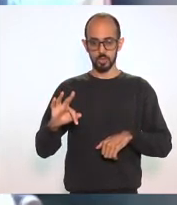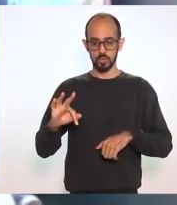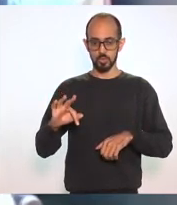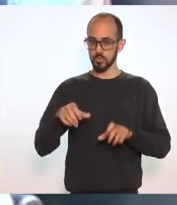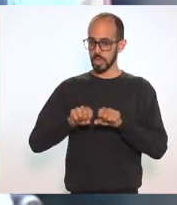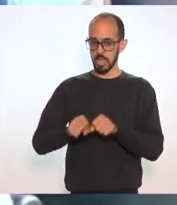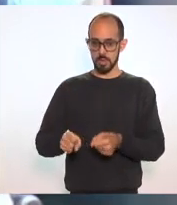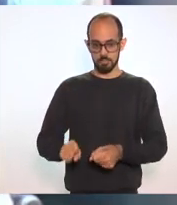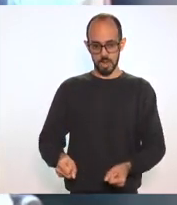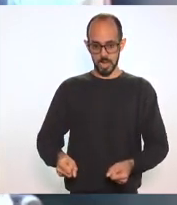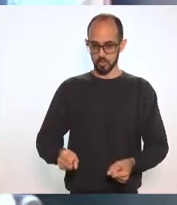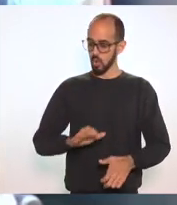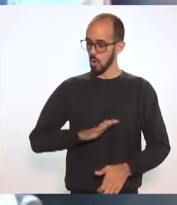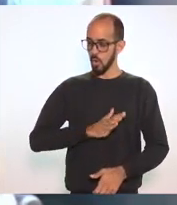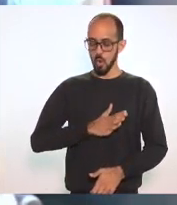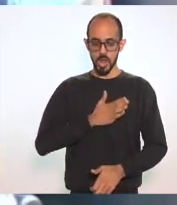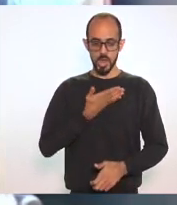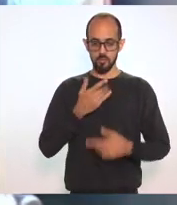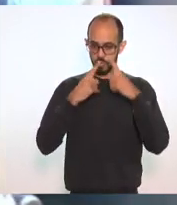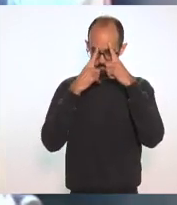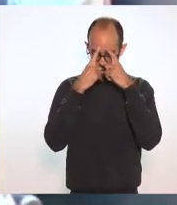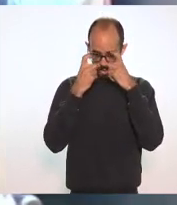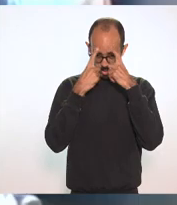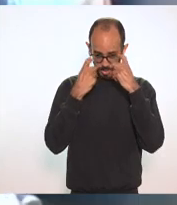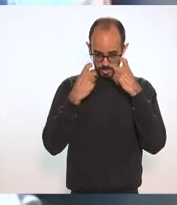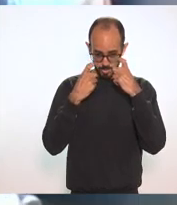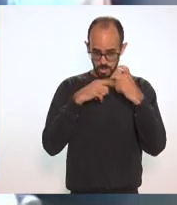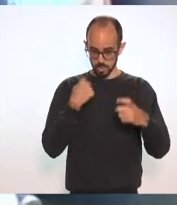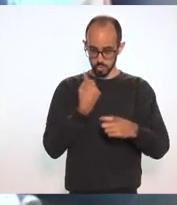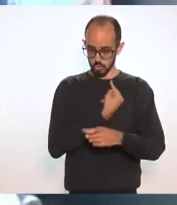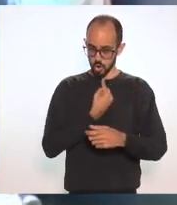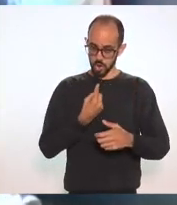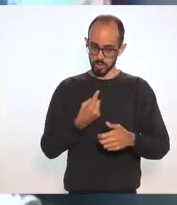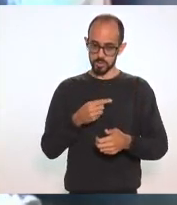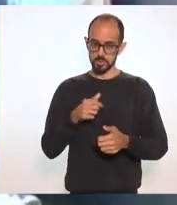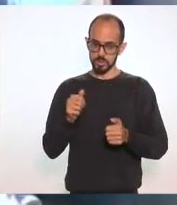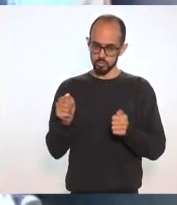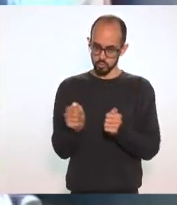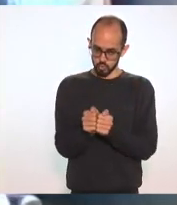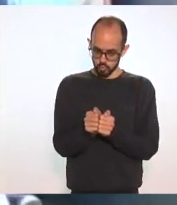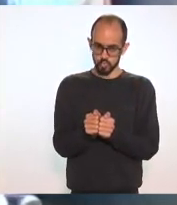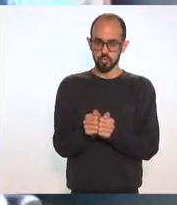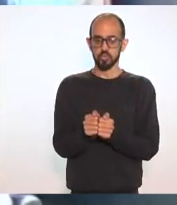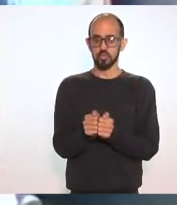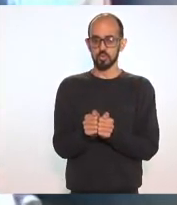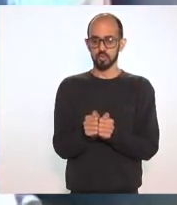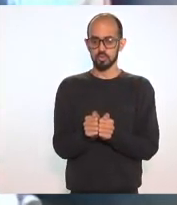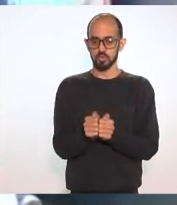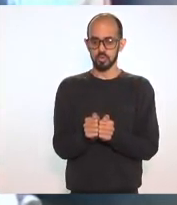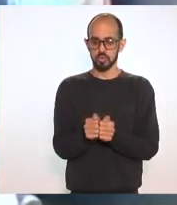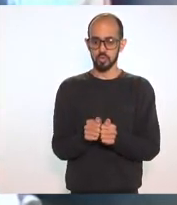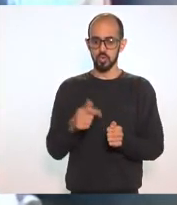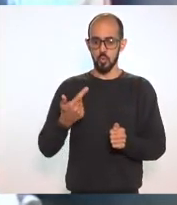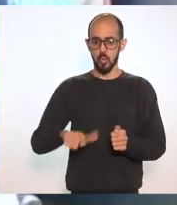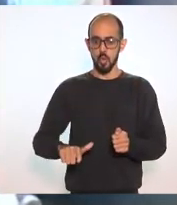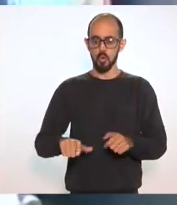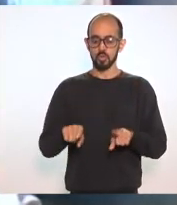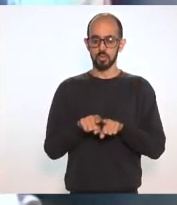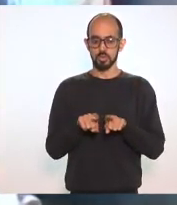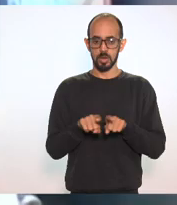horrível de violência, nós estamos em cima, né? O Paiton fala sobre esse assunto. E um outro caso